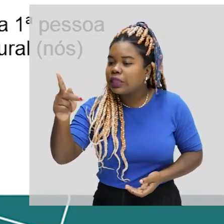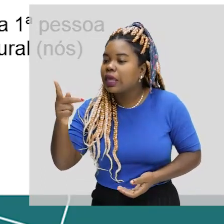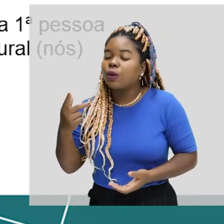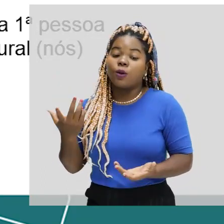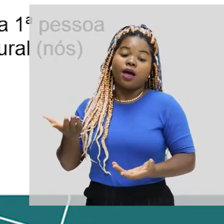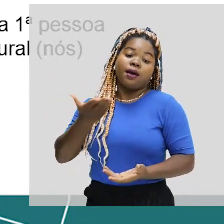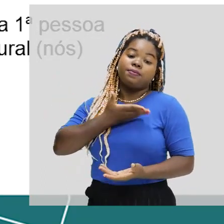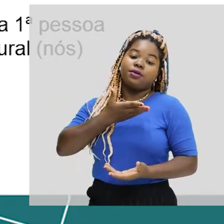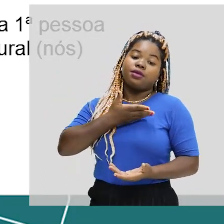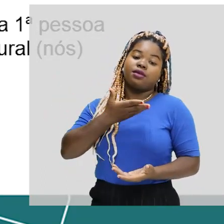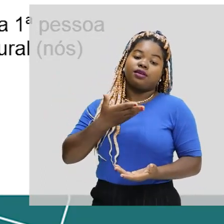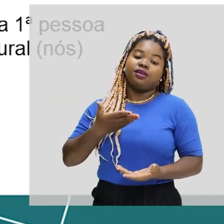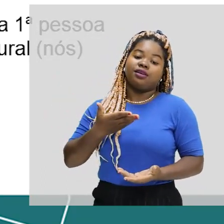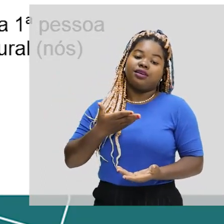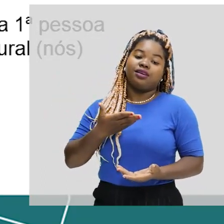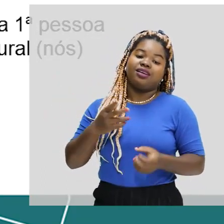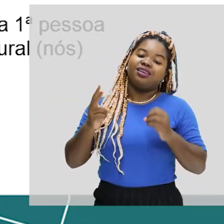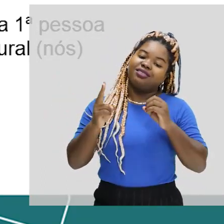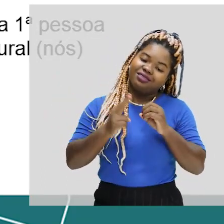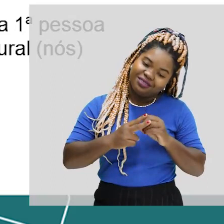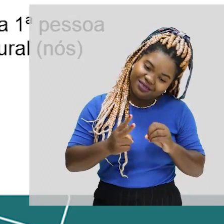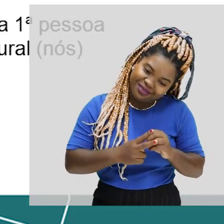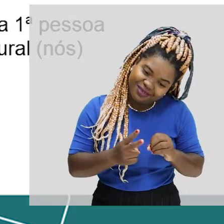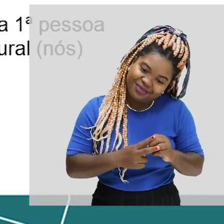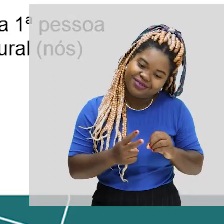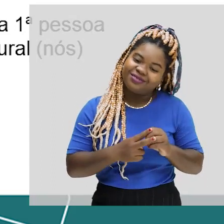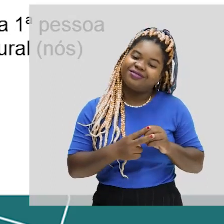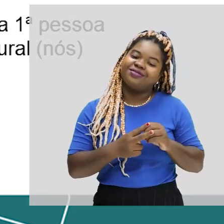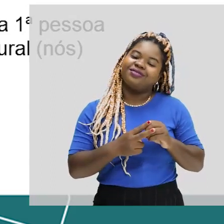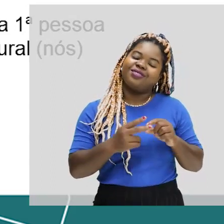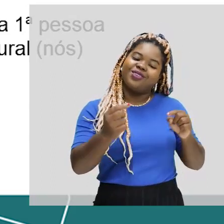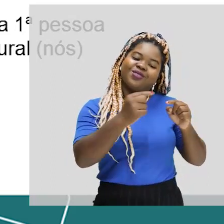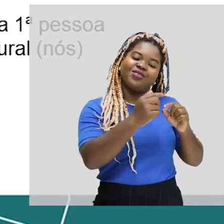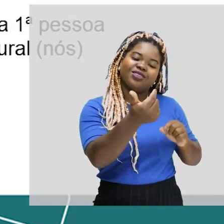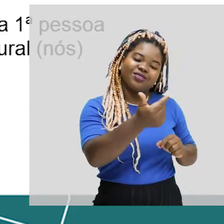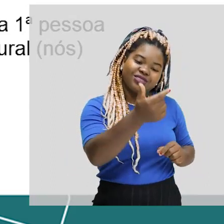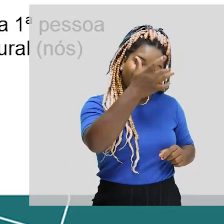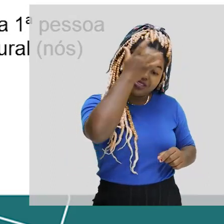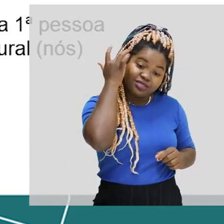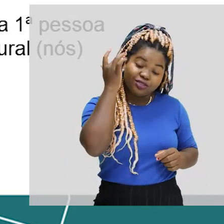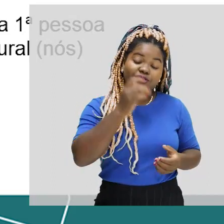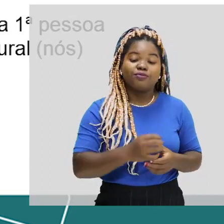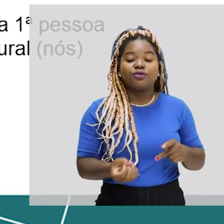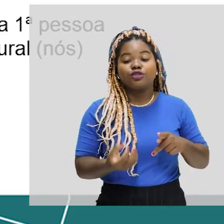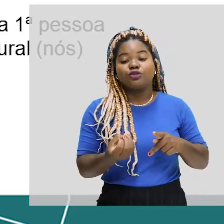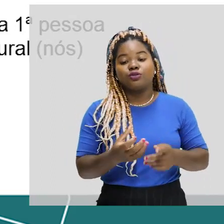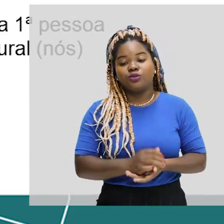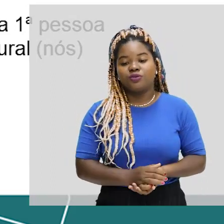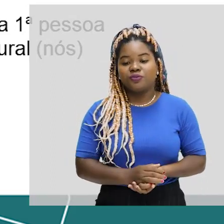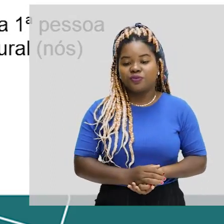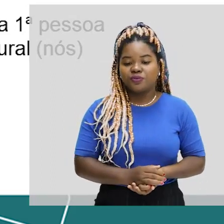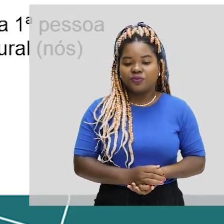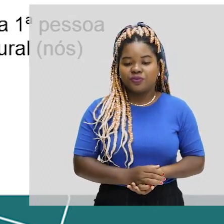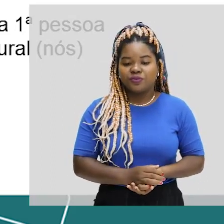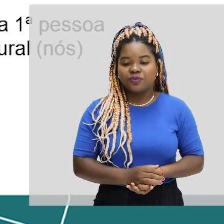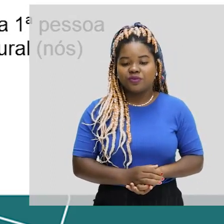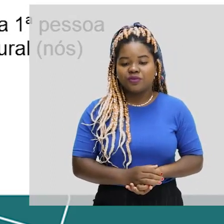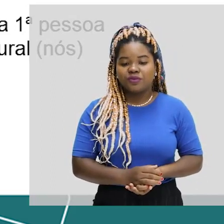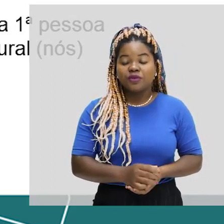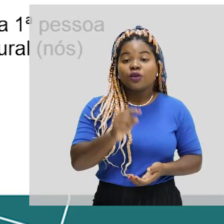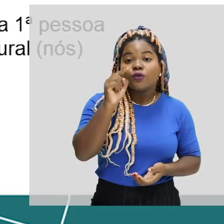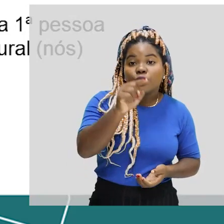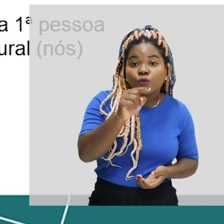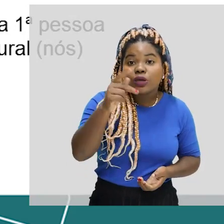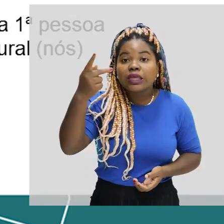amigo. Aí, o verbo vai ficar concordando com a segunda pessoa no plural. Olha que bonitinho. Tu e